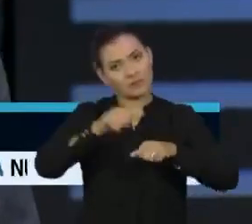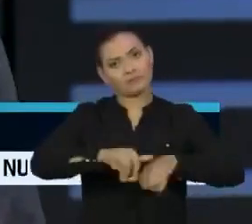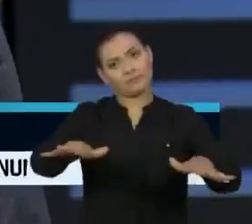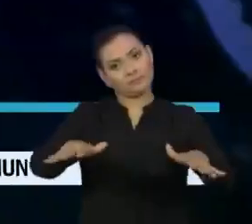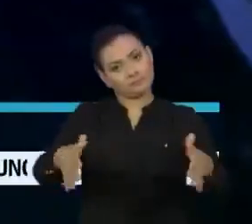contrário